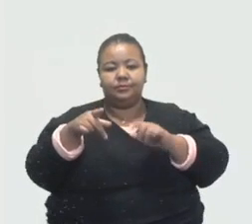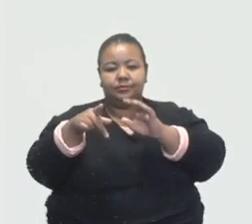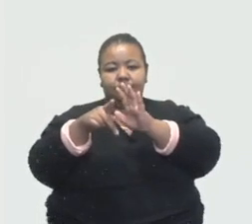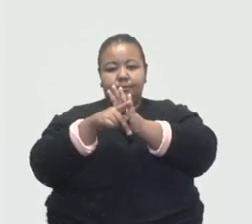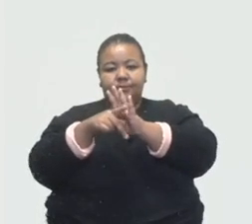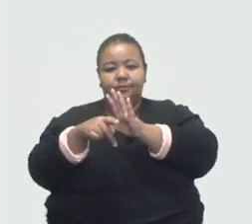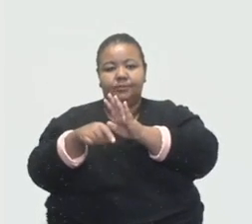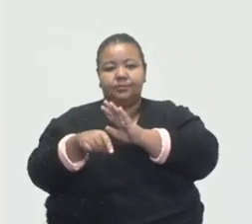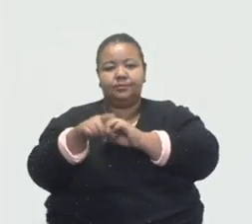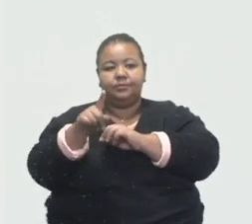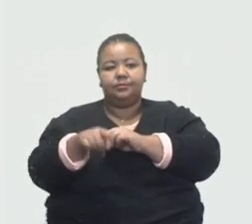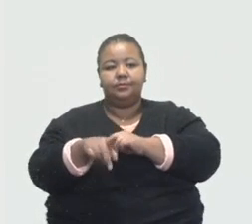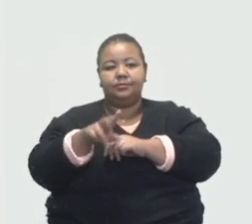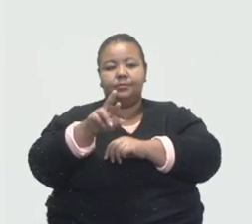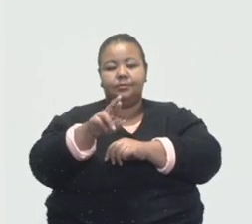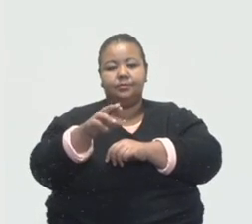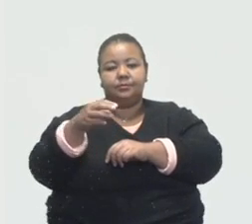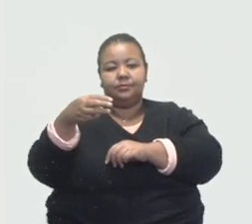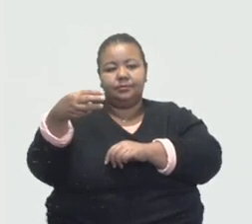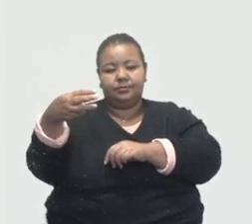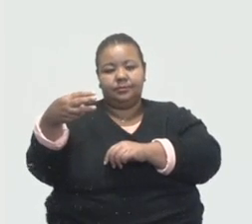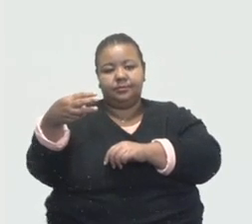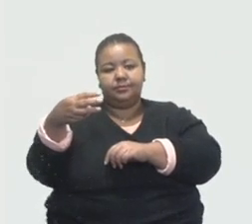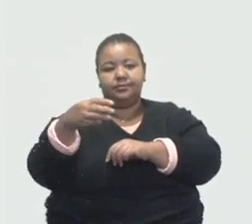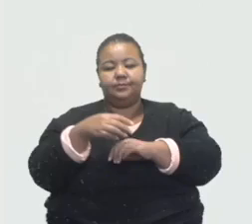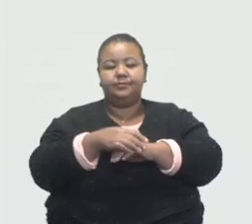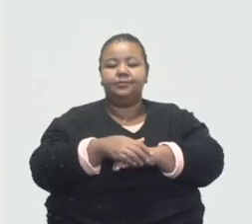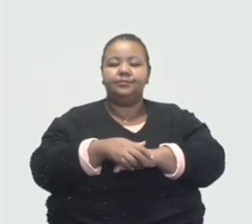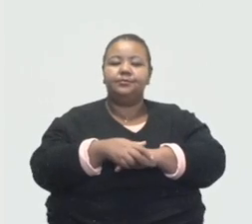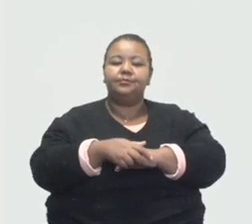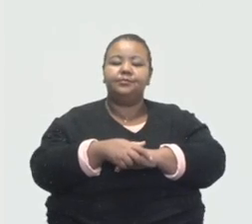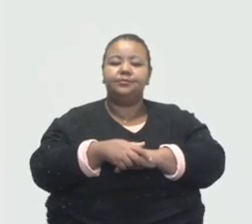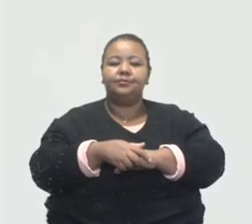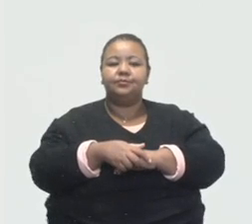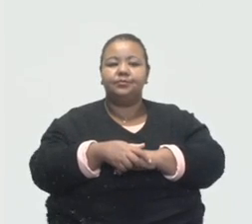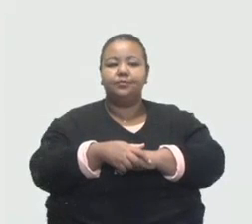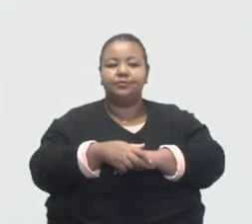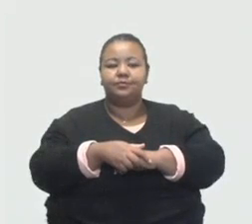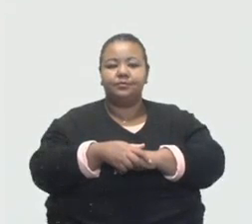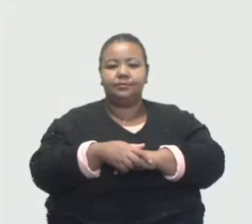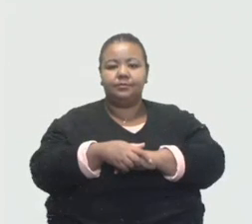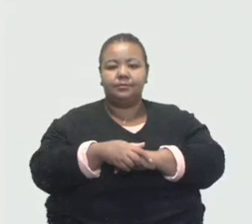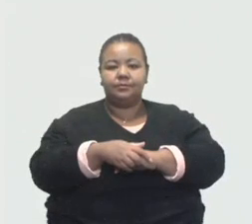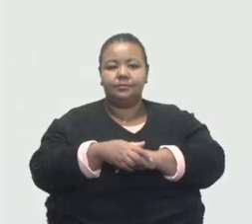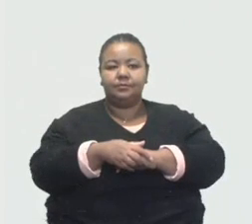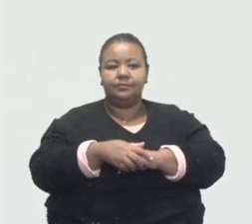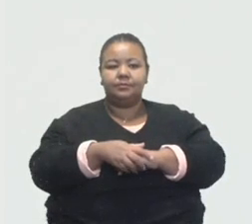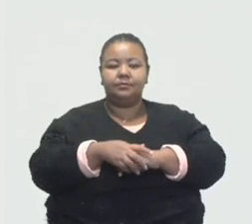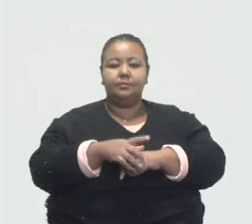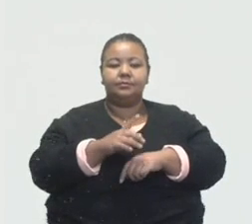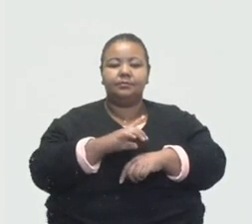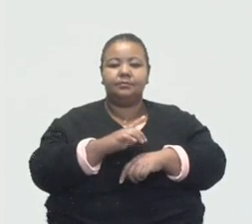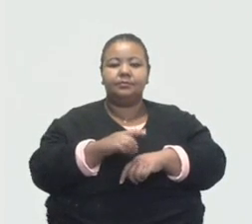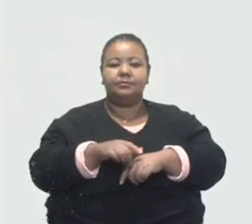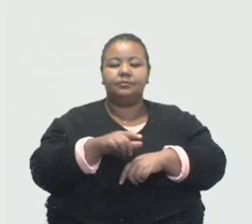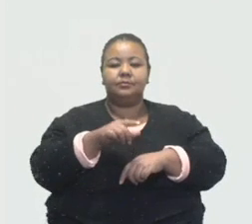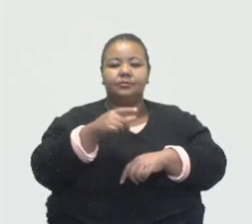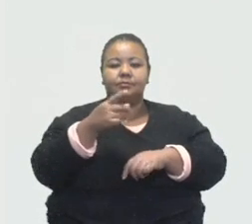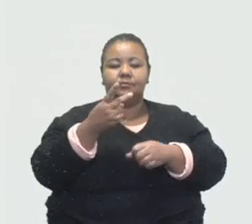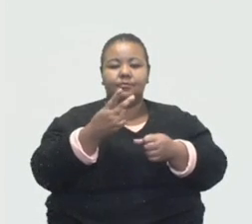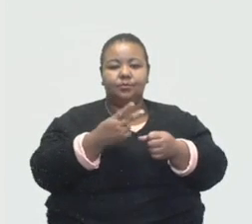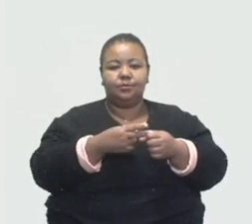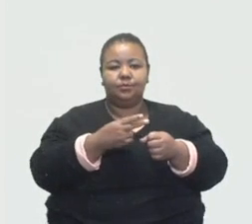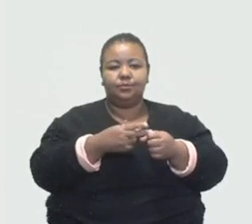pertencer ao R3. Colocando z em evidência, nós teremos que o nosso